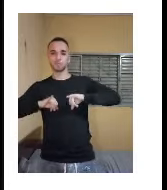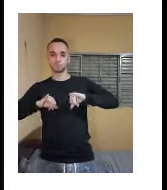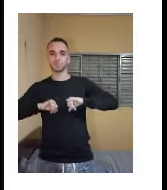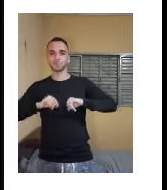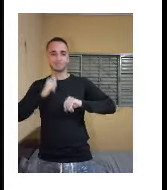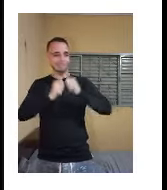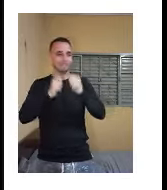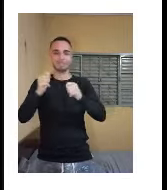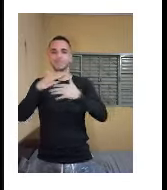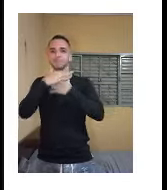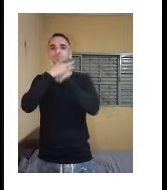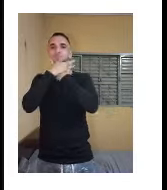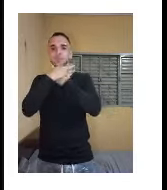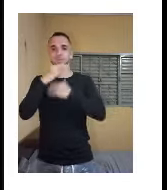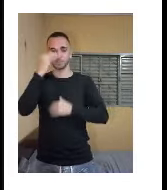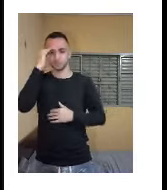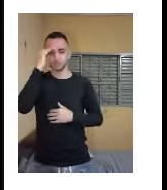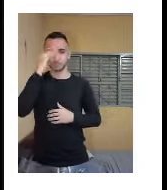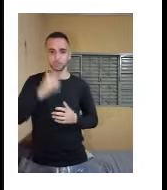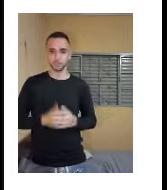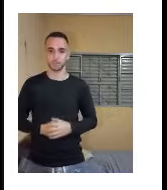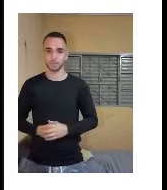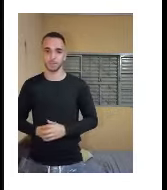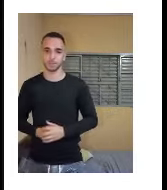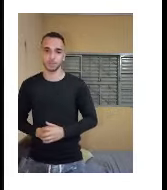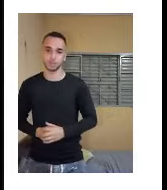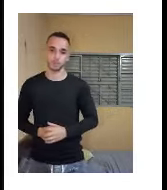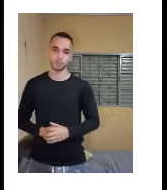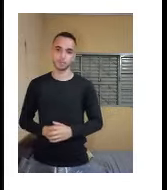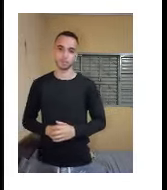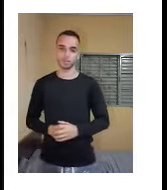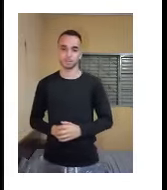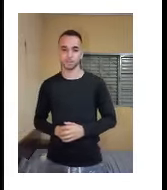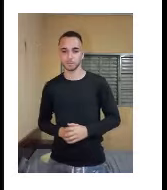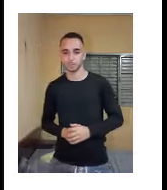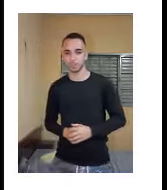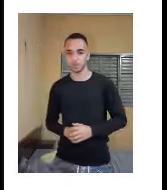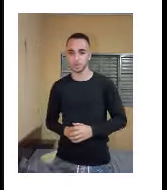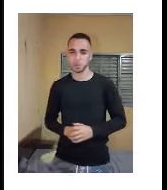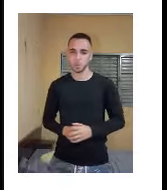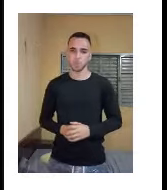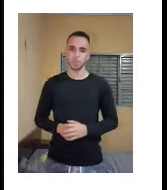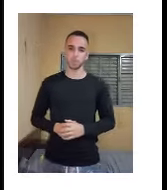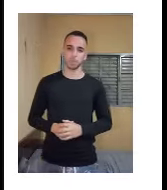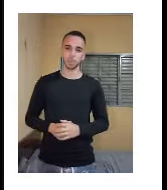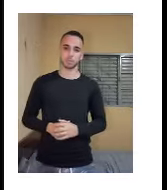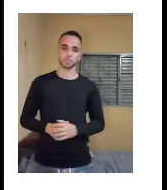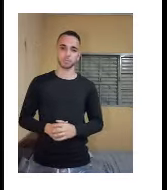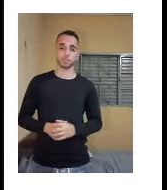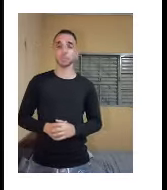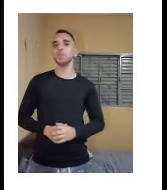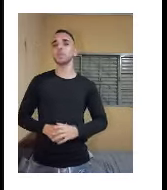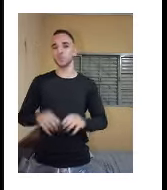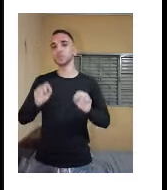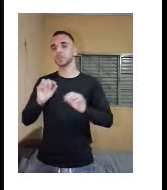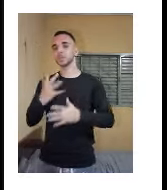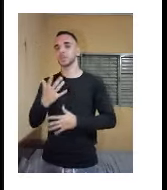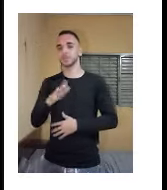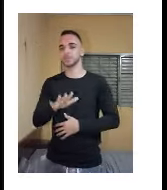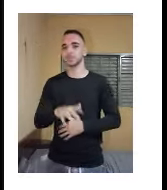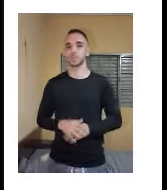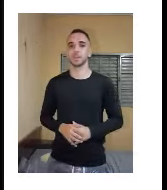estufa, em particular as emissões provocadas pelas queimas dos combustíveis fósseis. E aqui